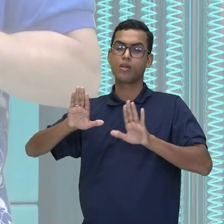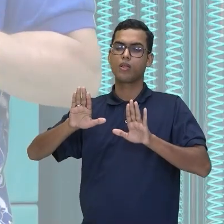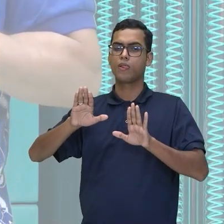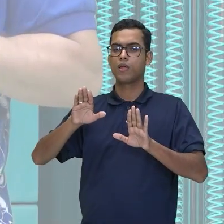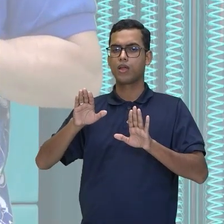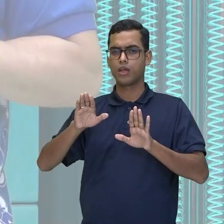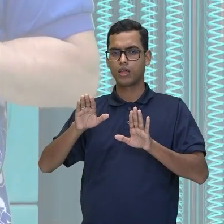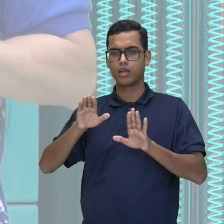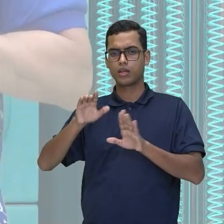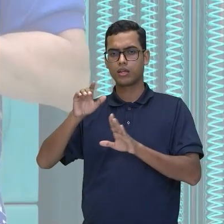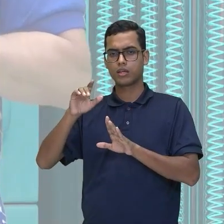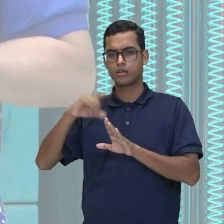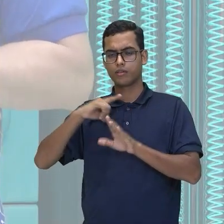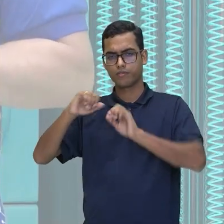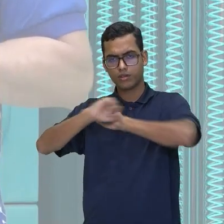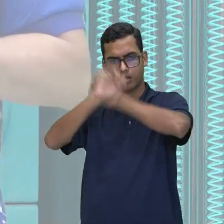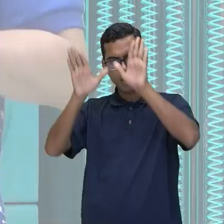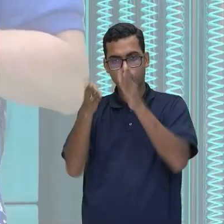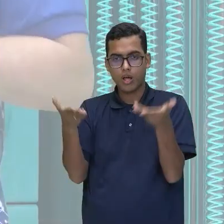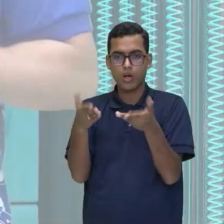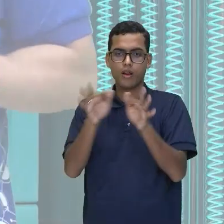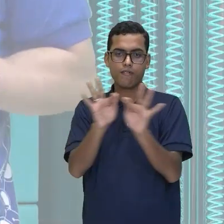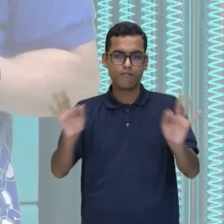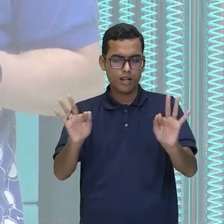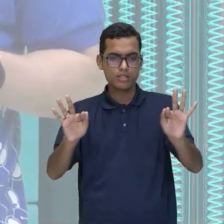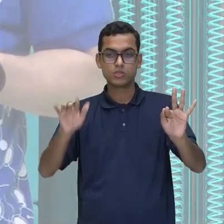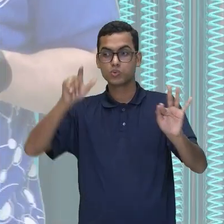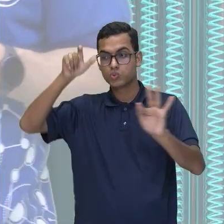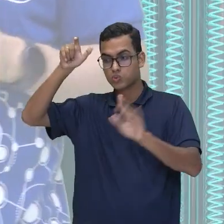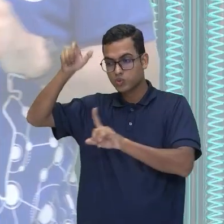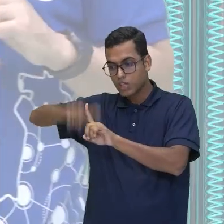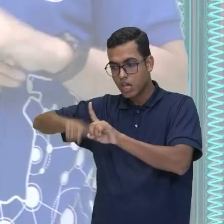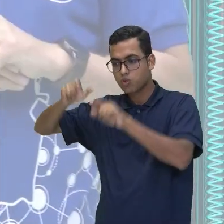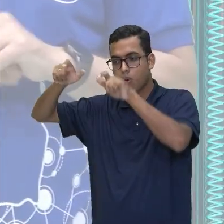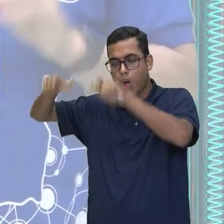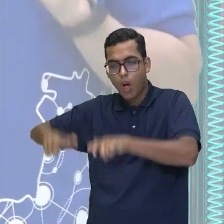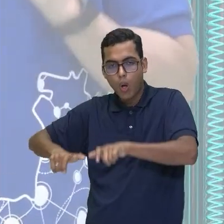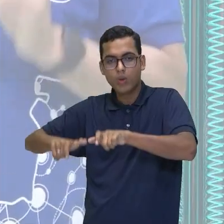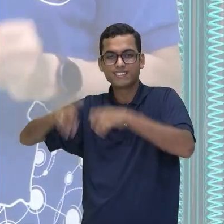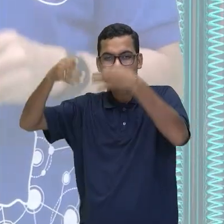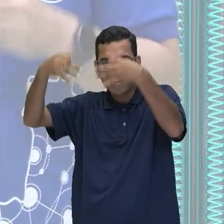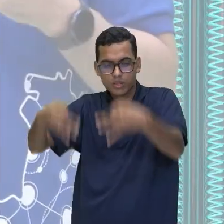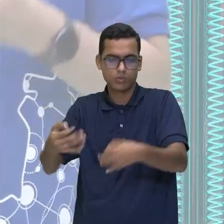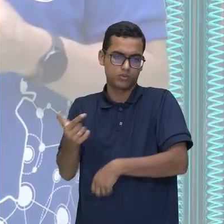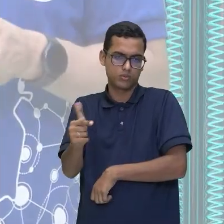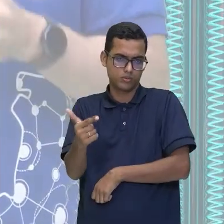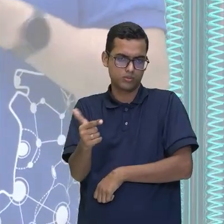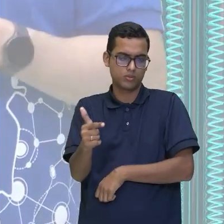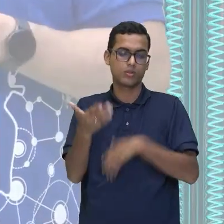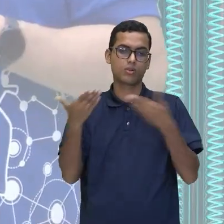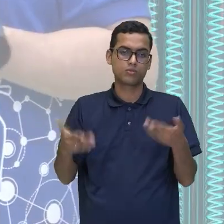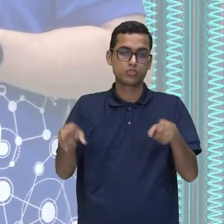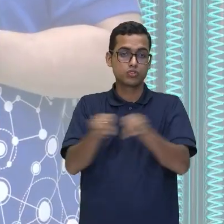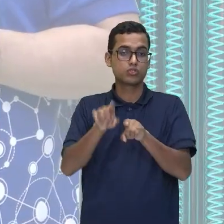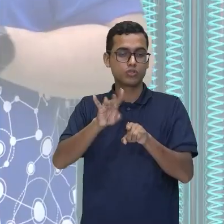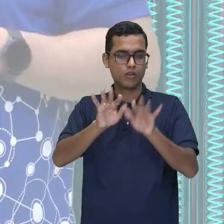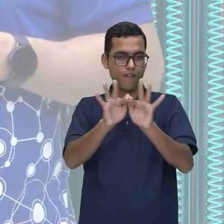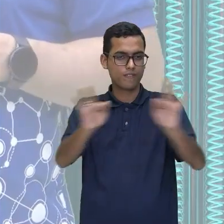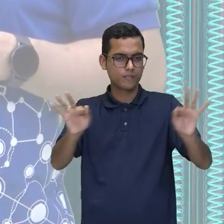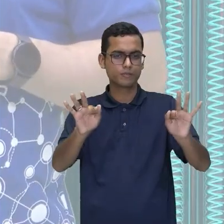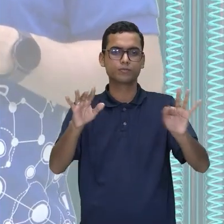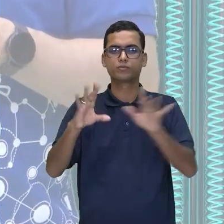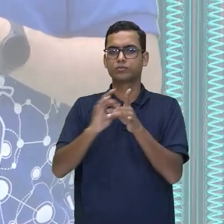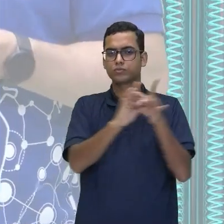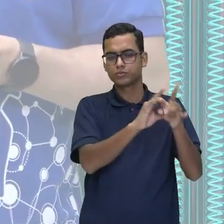sujeito aqui bem definido. Não é o caso. Então, it can get cold there at the night. Pode esfriar ou pode ficar